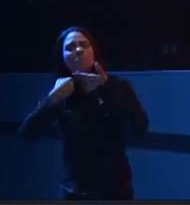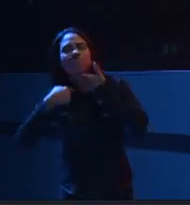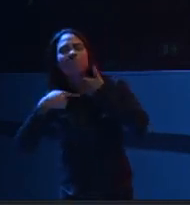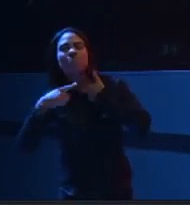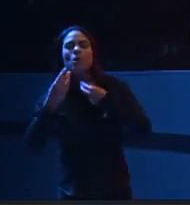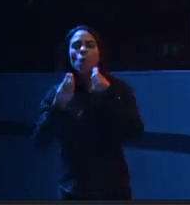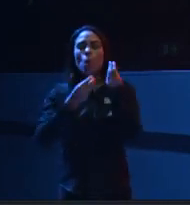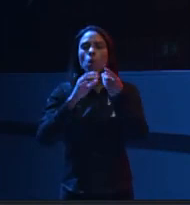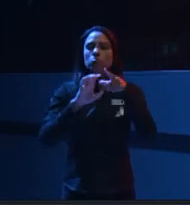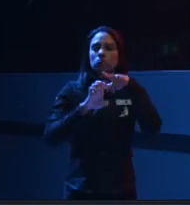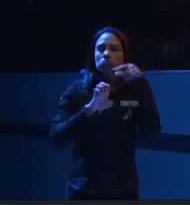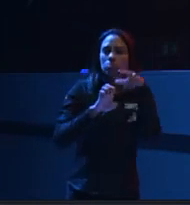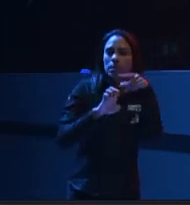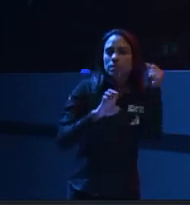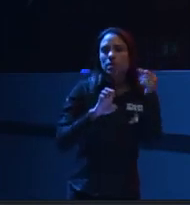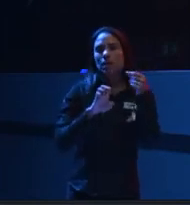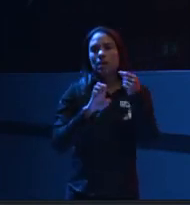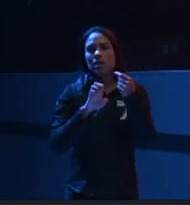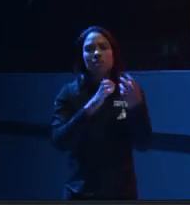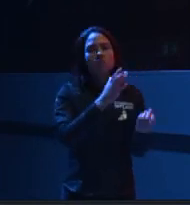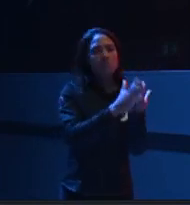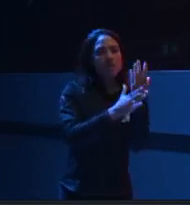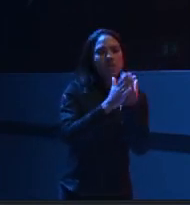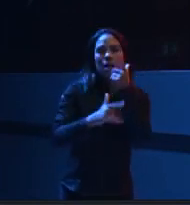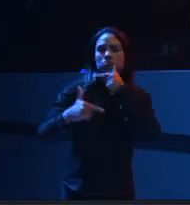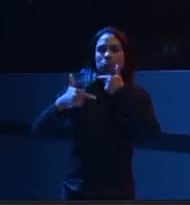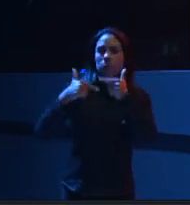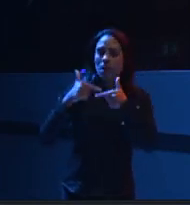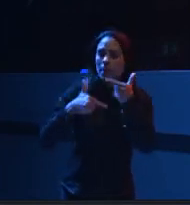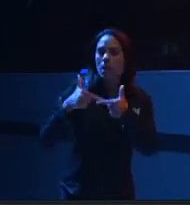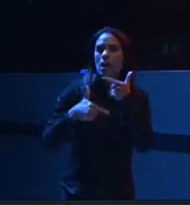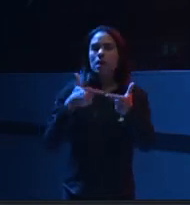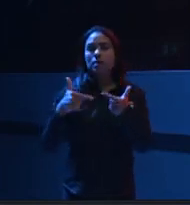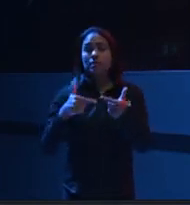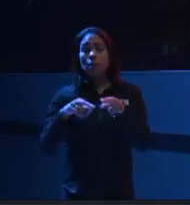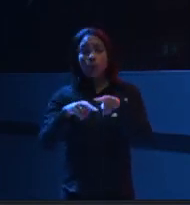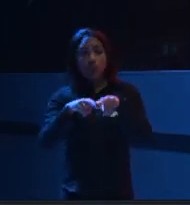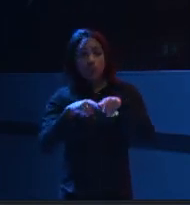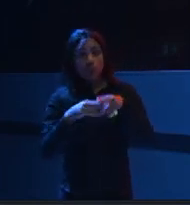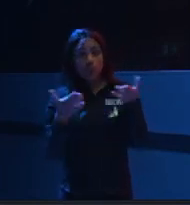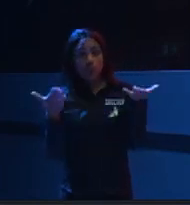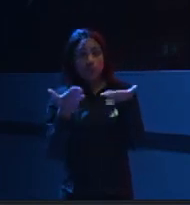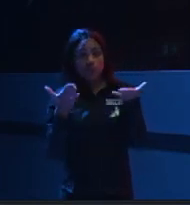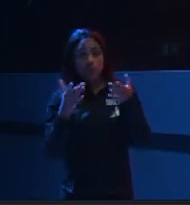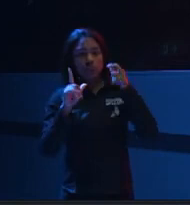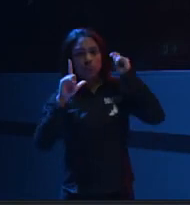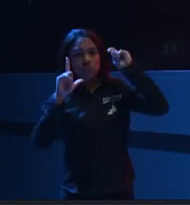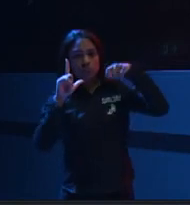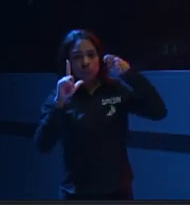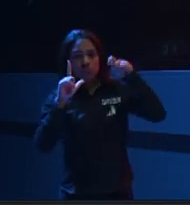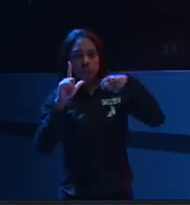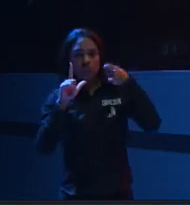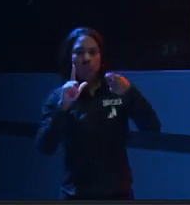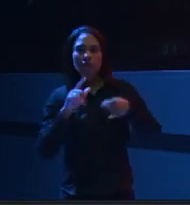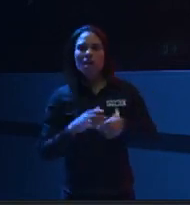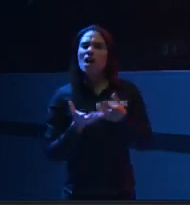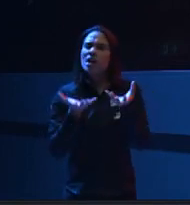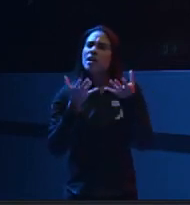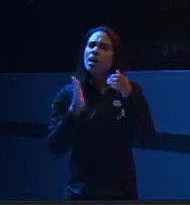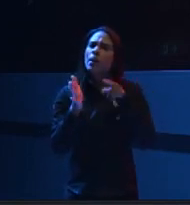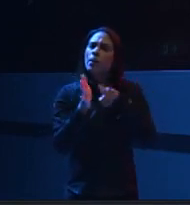empreenda e por isso neste culto online eu queria te perguntar